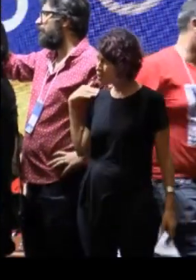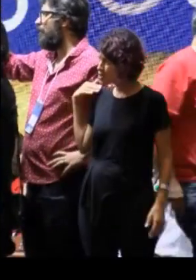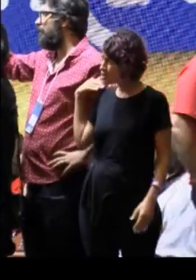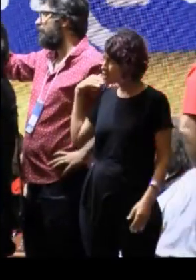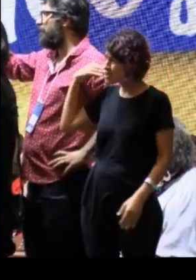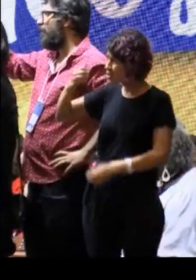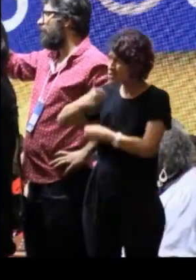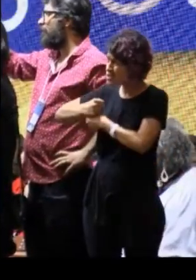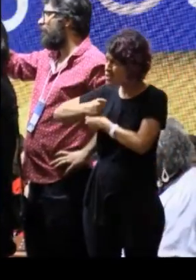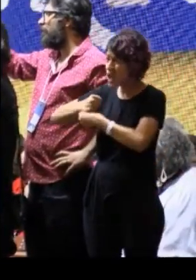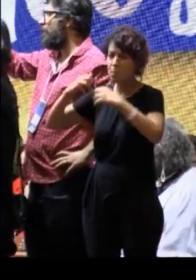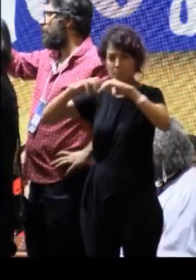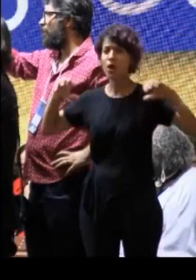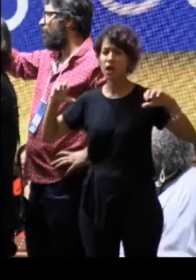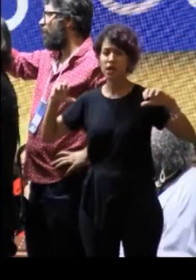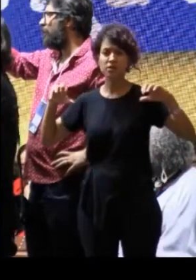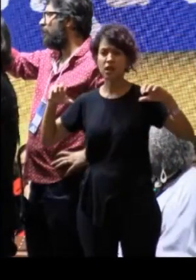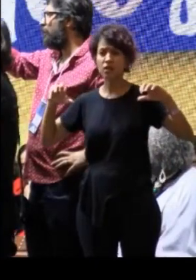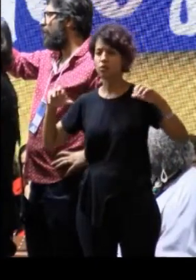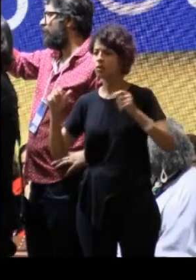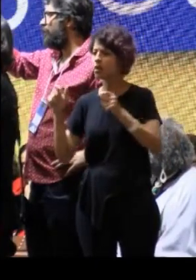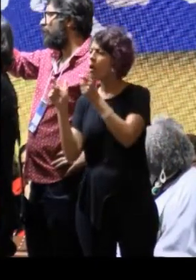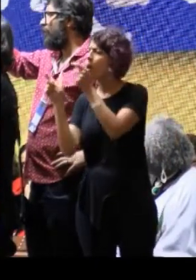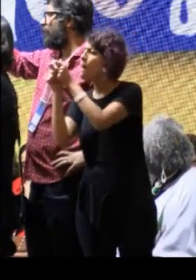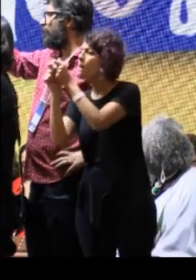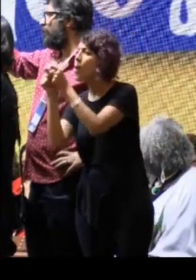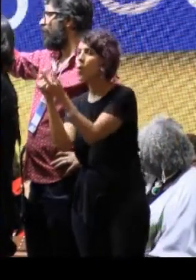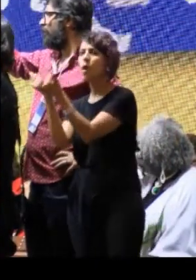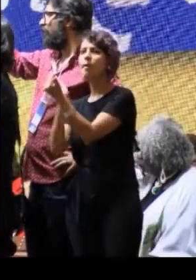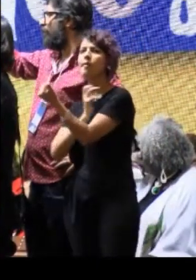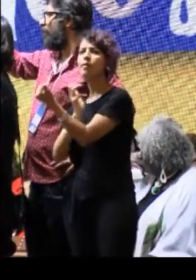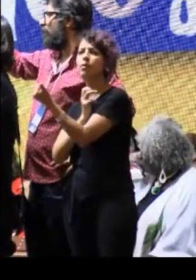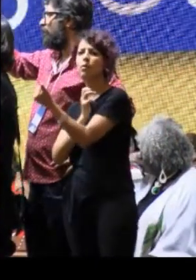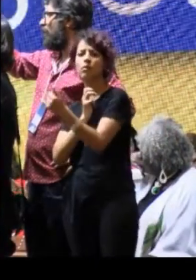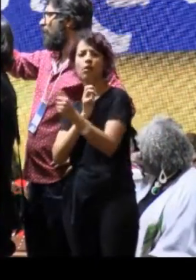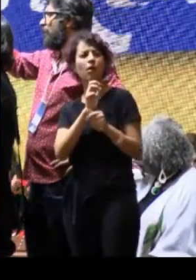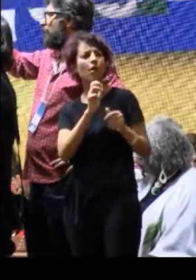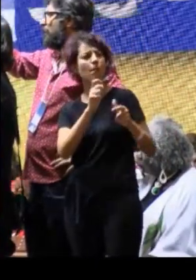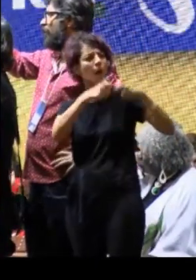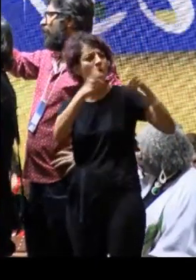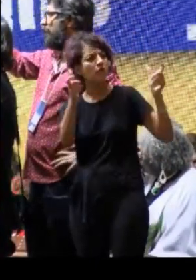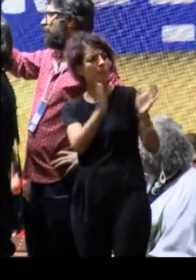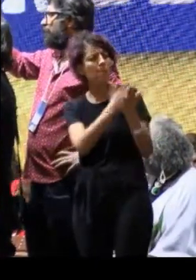polarizado entre os poucos que têm tudo e os muitos que nada têm.